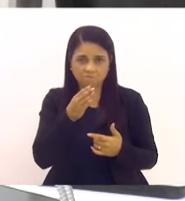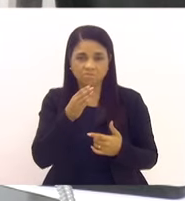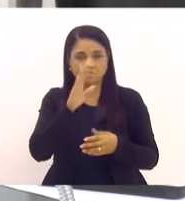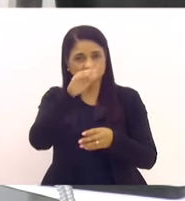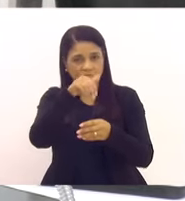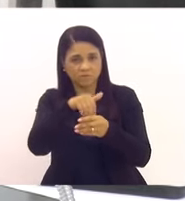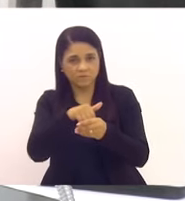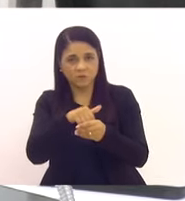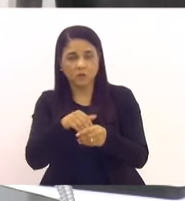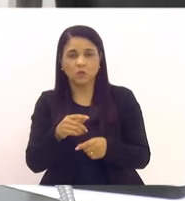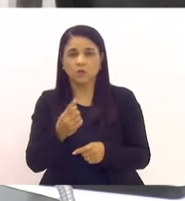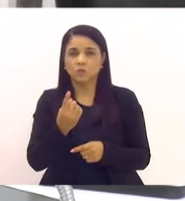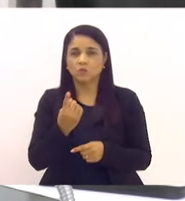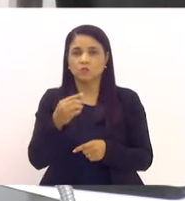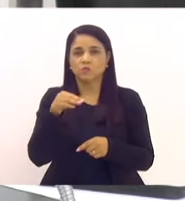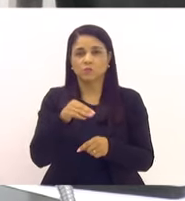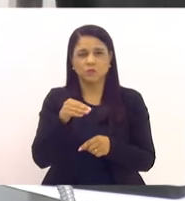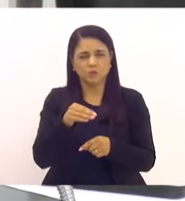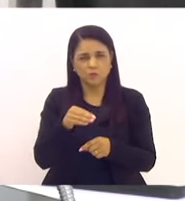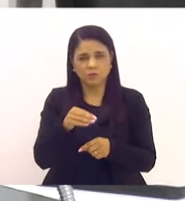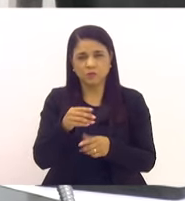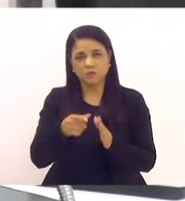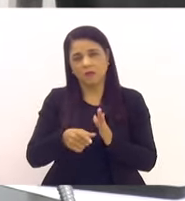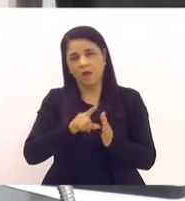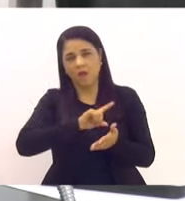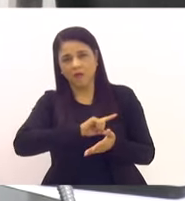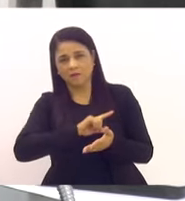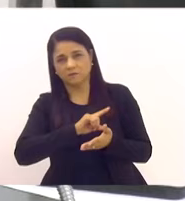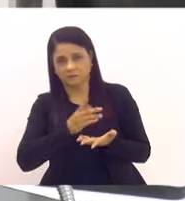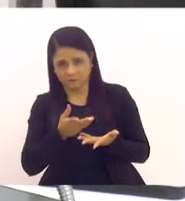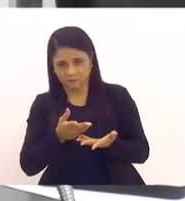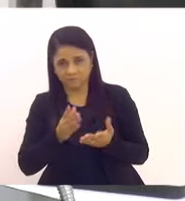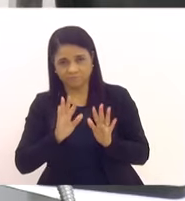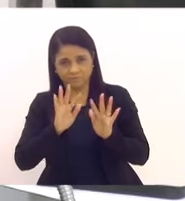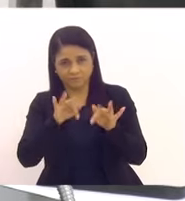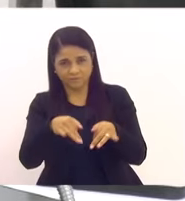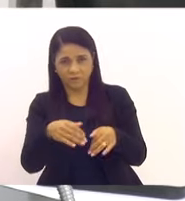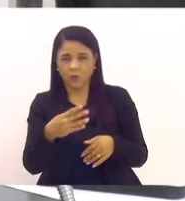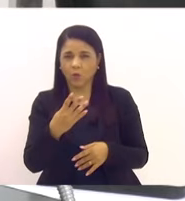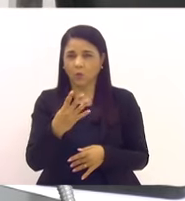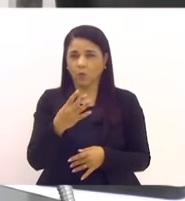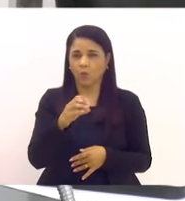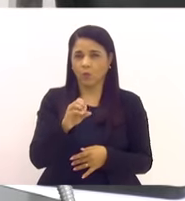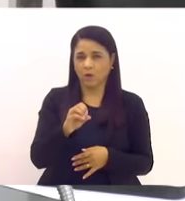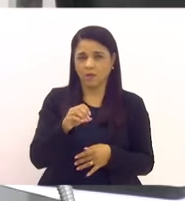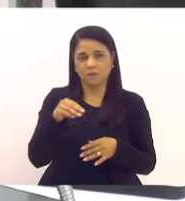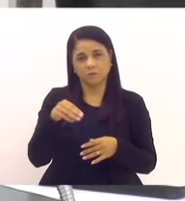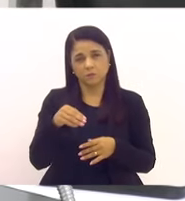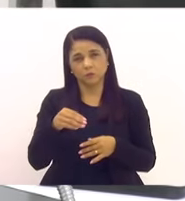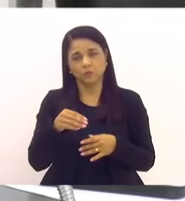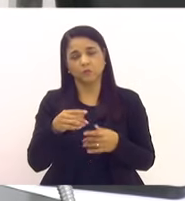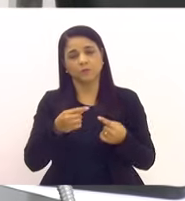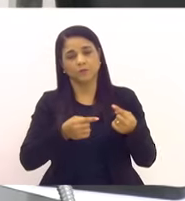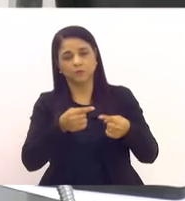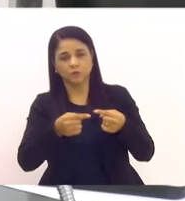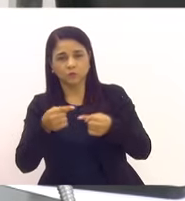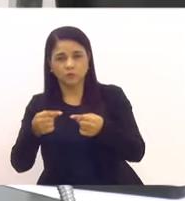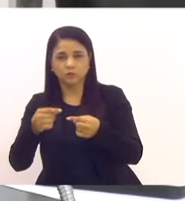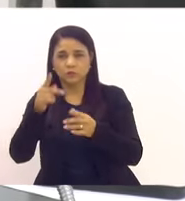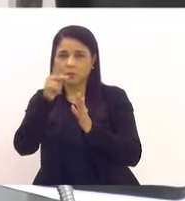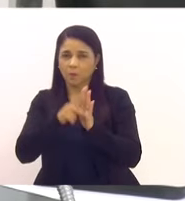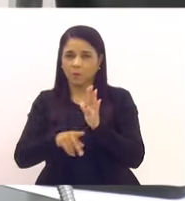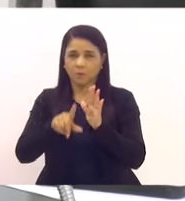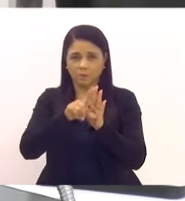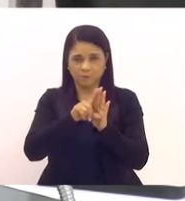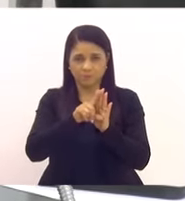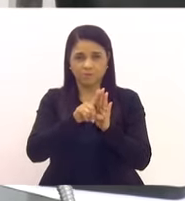alguns minutos, terminar a ordinária antes, nem que seja meia hora, 40 minutos, para a gente iniciar aqui a discussão dos projetos,